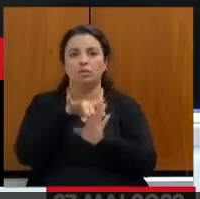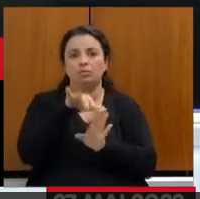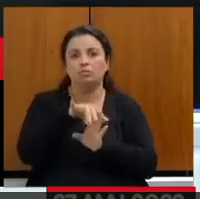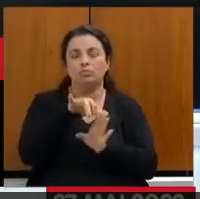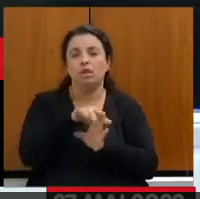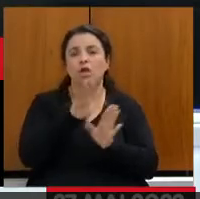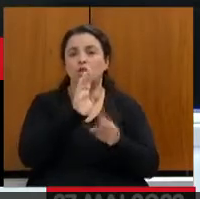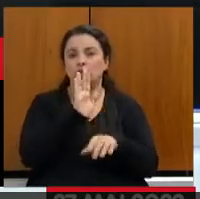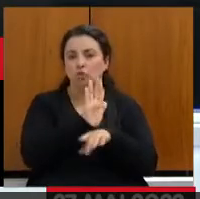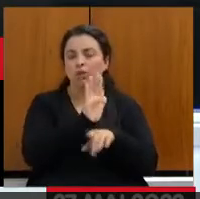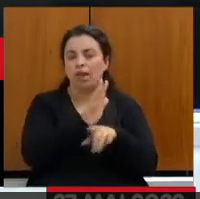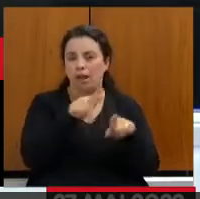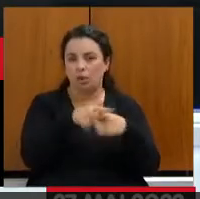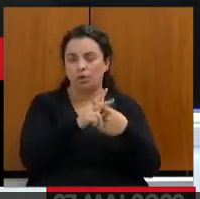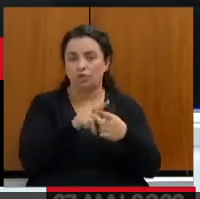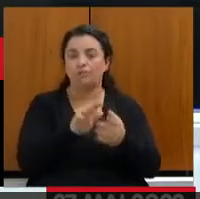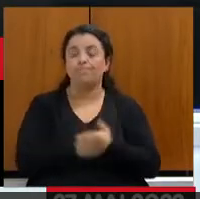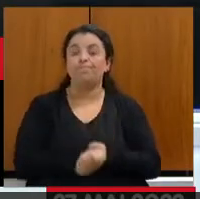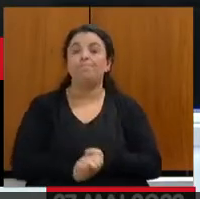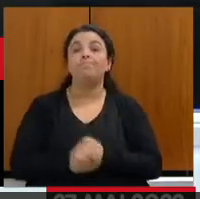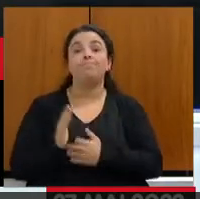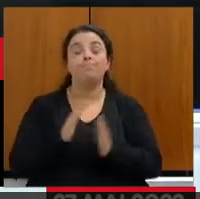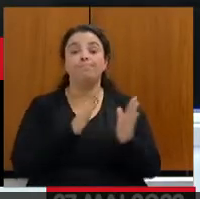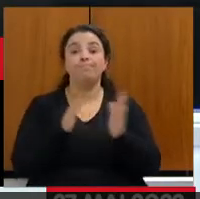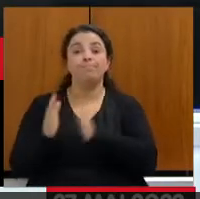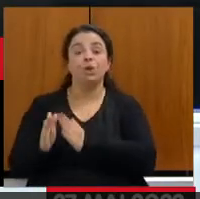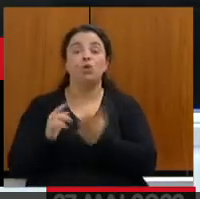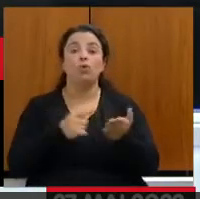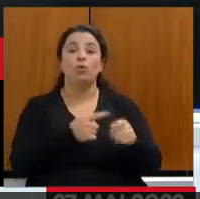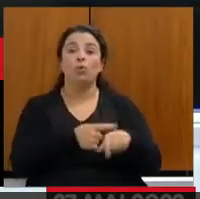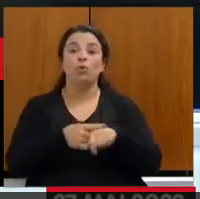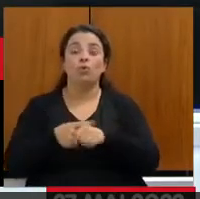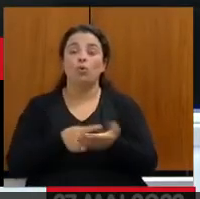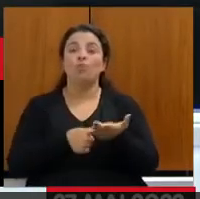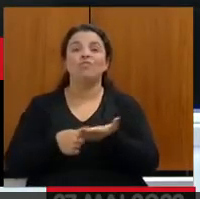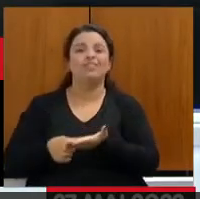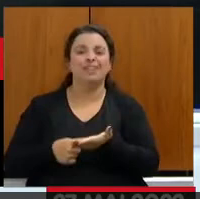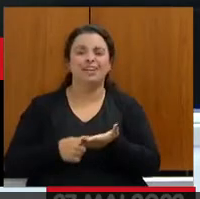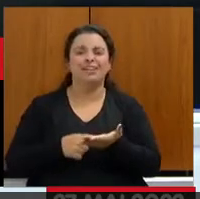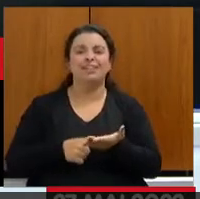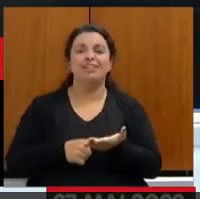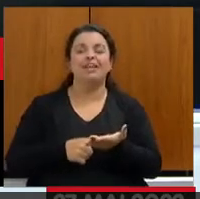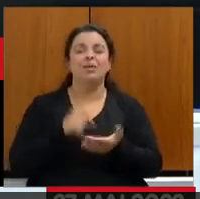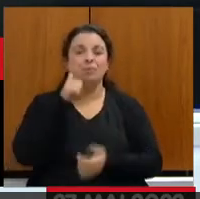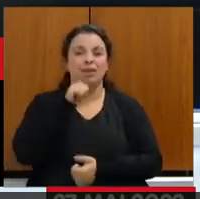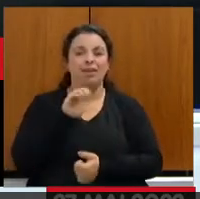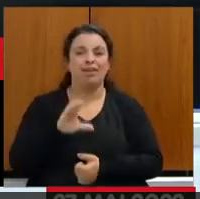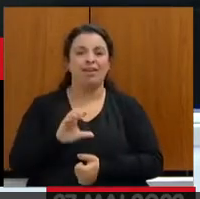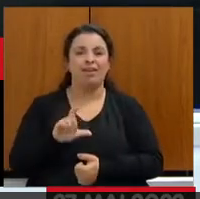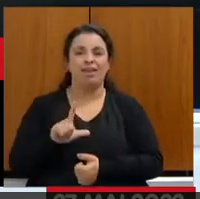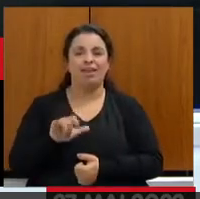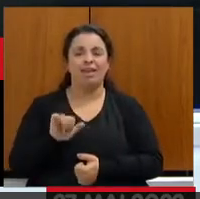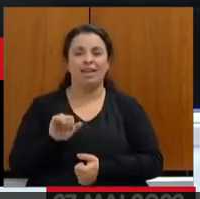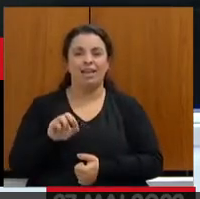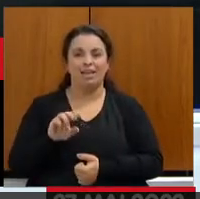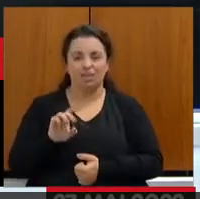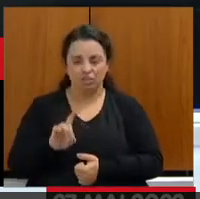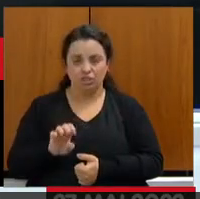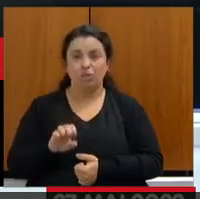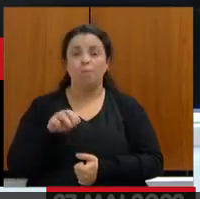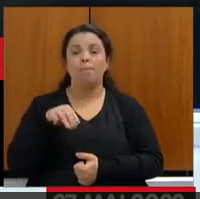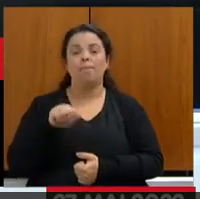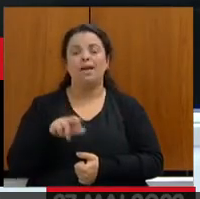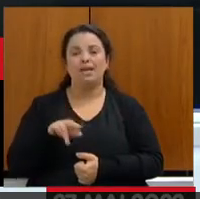gentileza Enquanto isso vamos convidar aqui a senhora Cleide Maria dos Santos Vieira